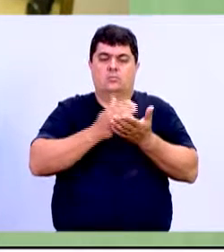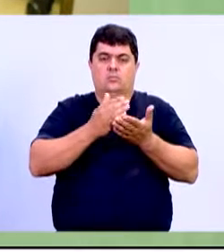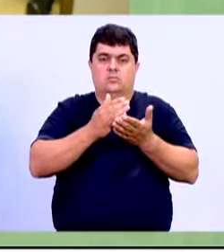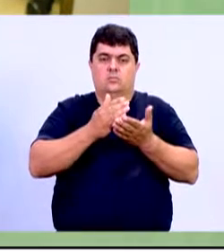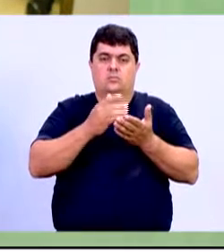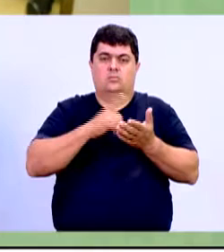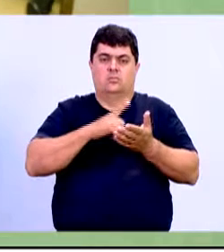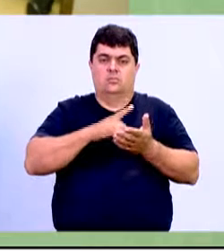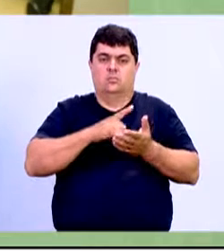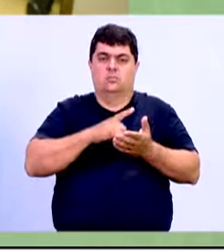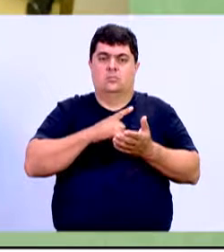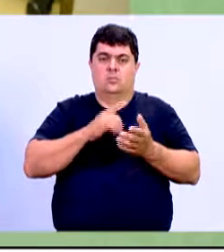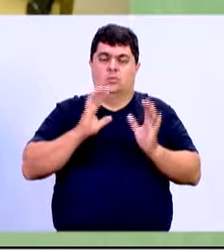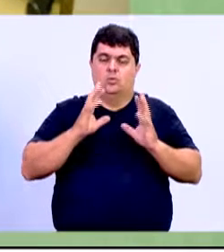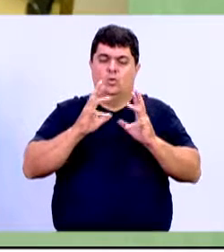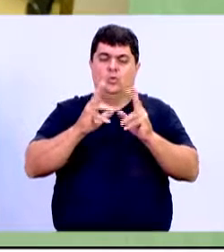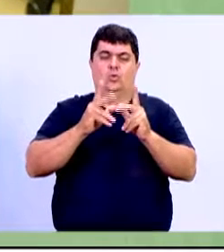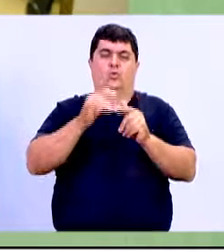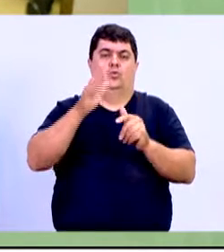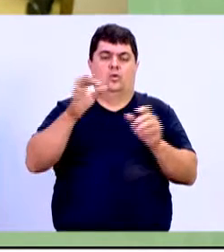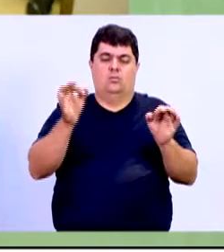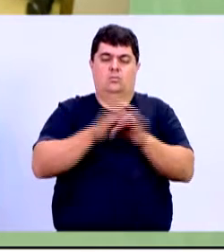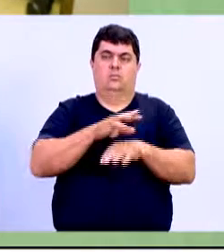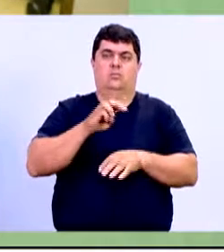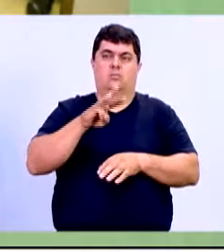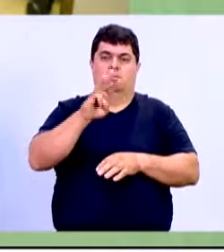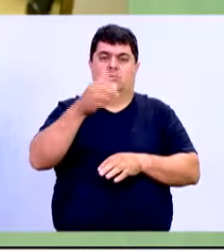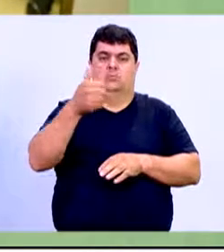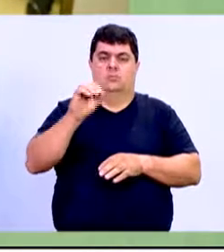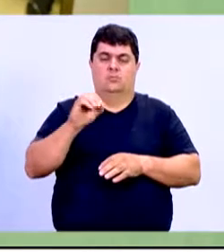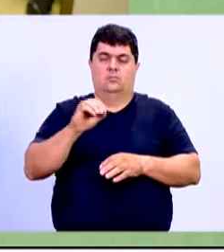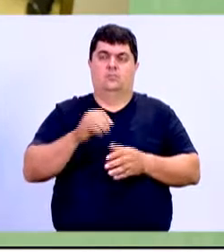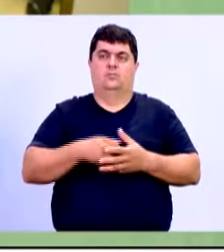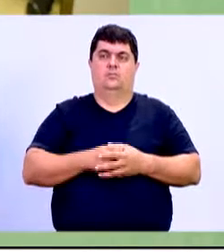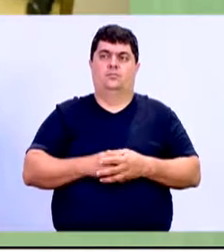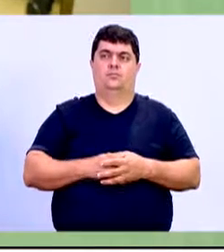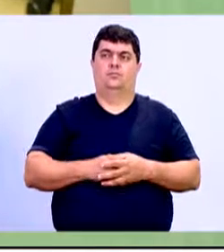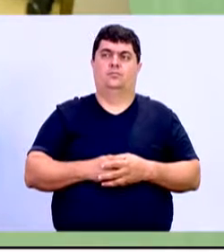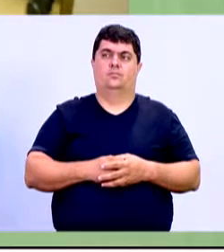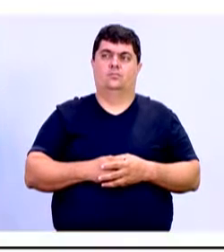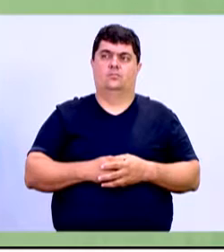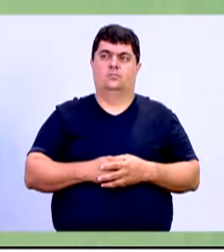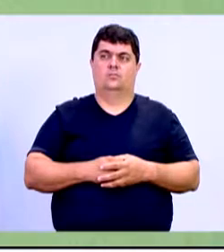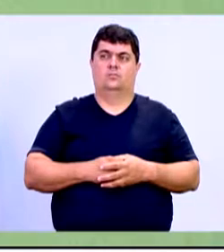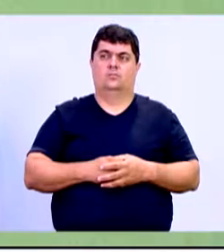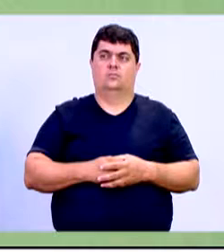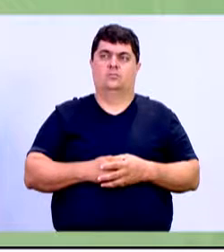todas as máquinas clientes funcionando com o Windows 10.